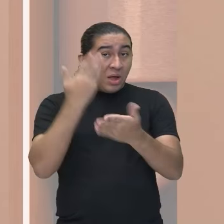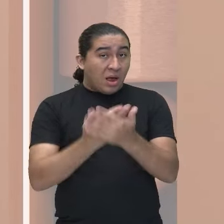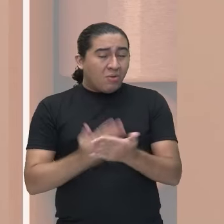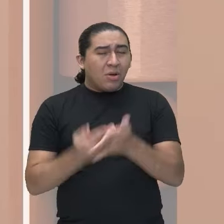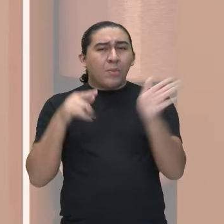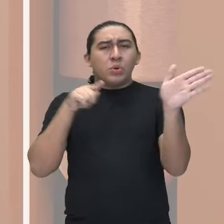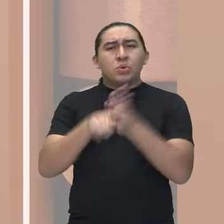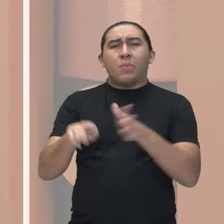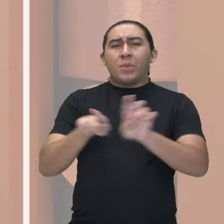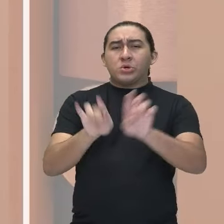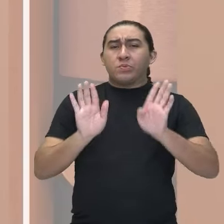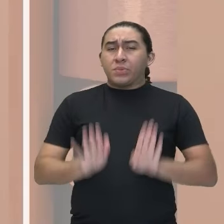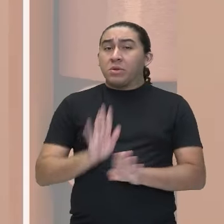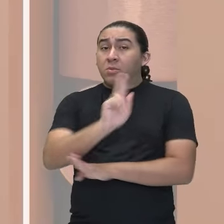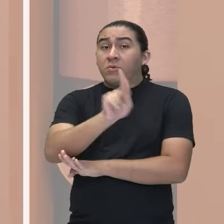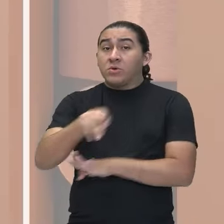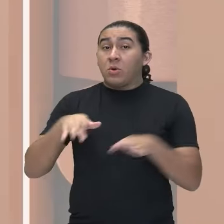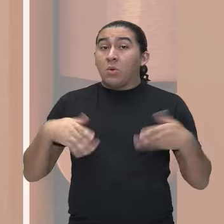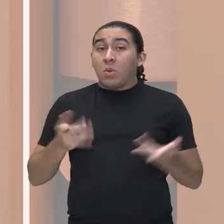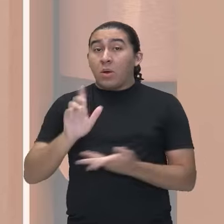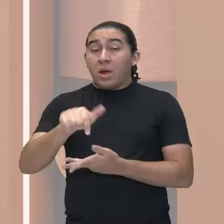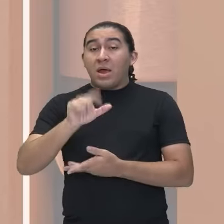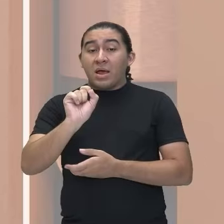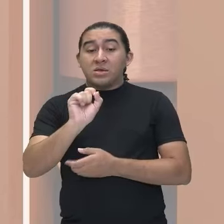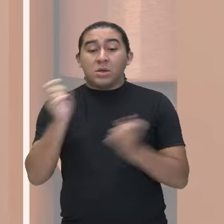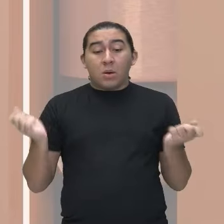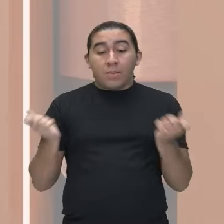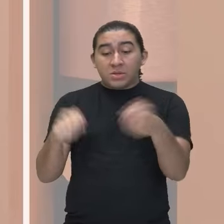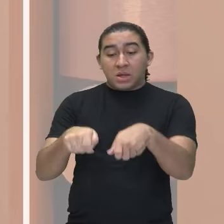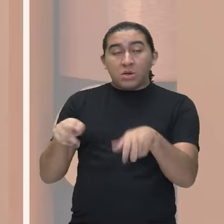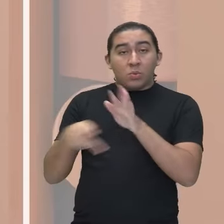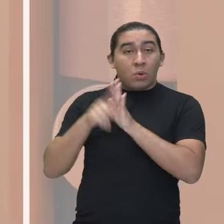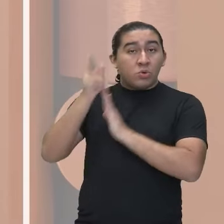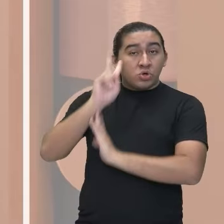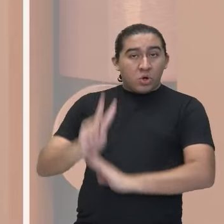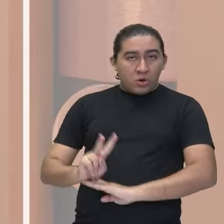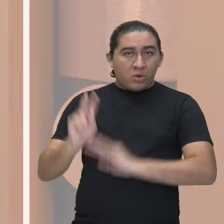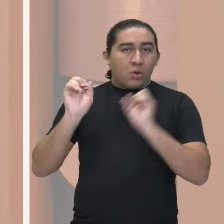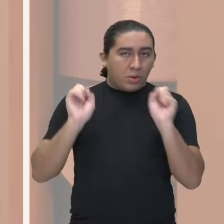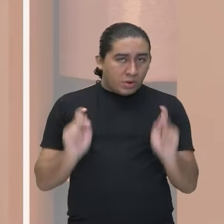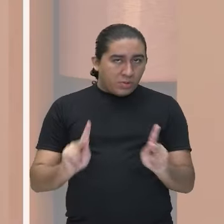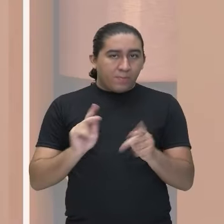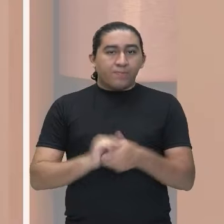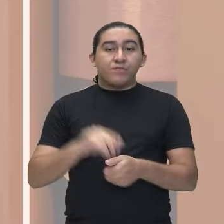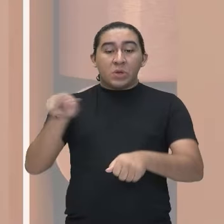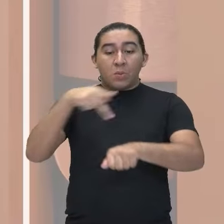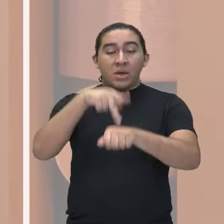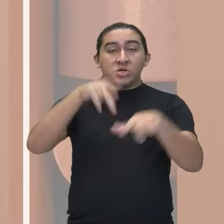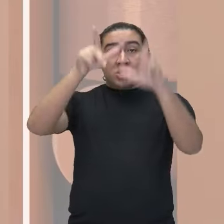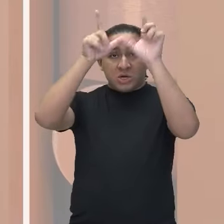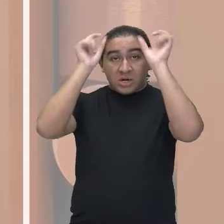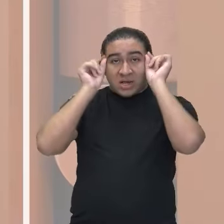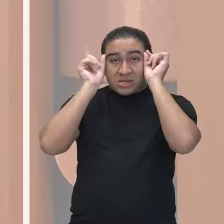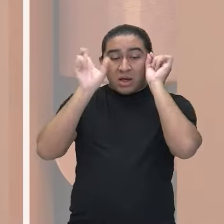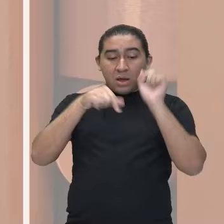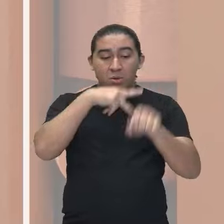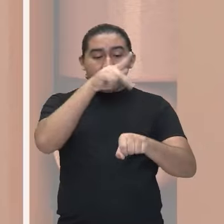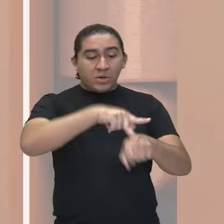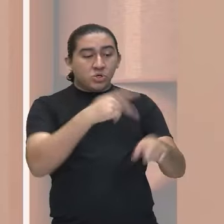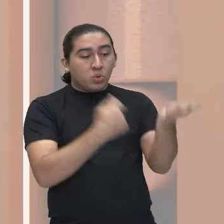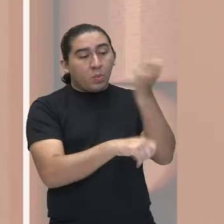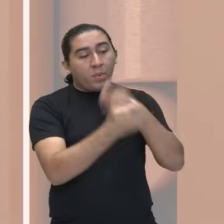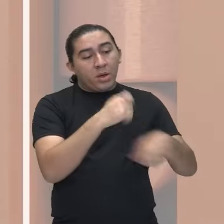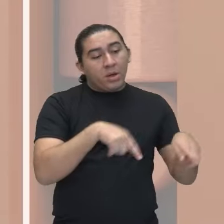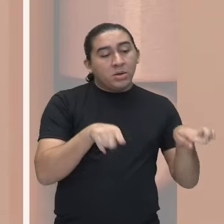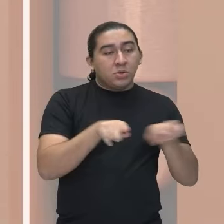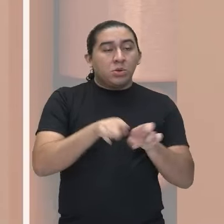mas professor, quais foram essas condições históricas? Tá bom, a Grécia era um país de comércio,